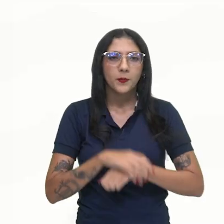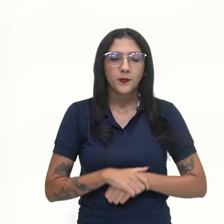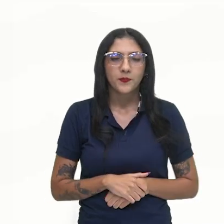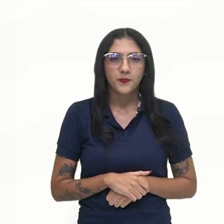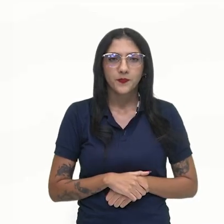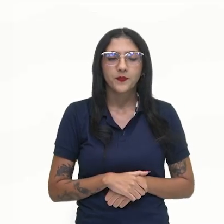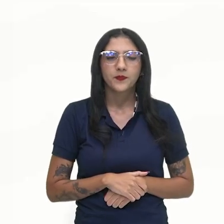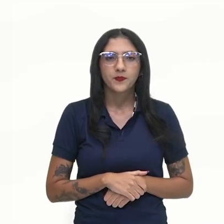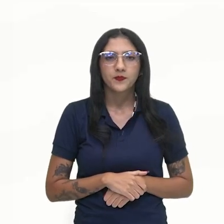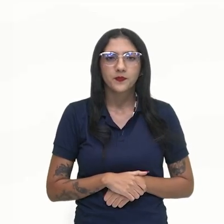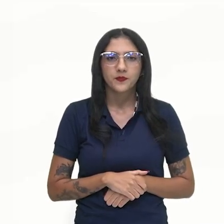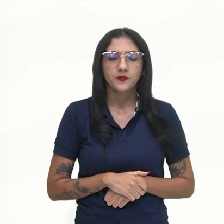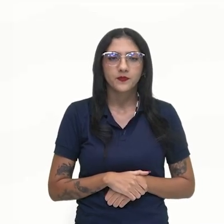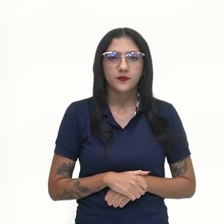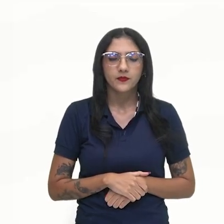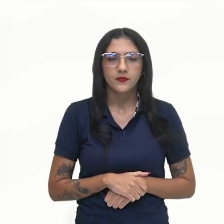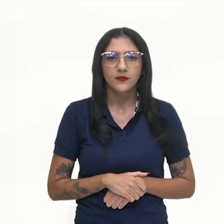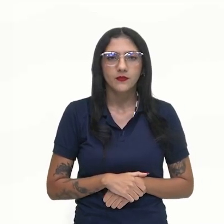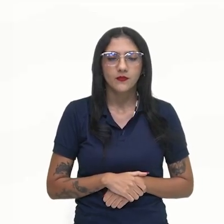primeira